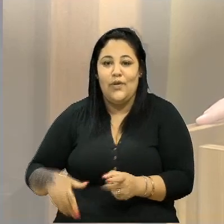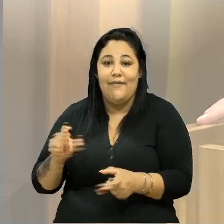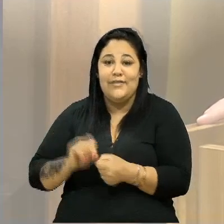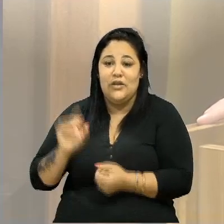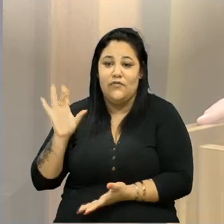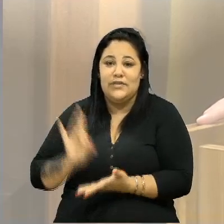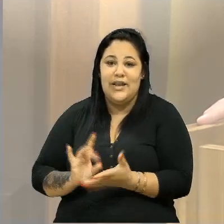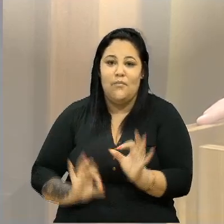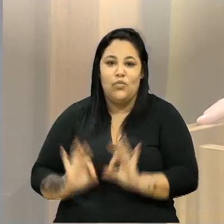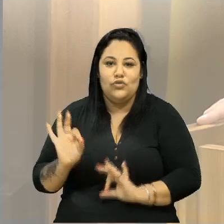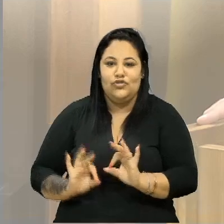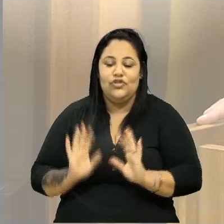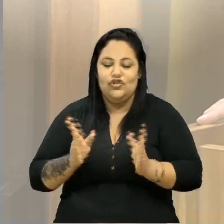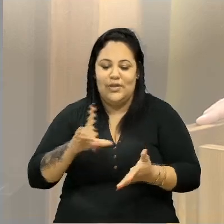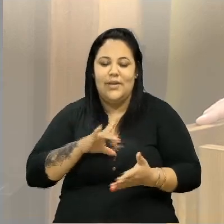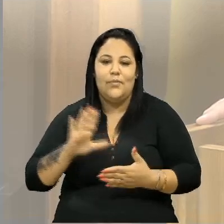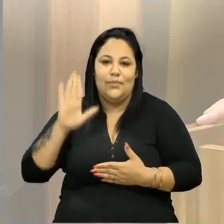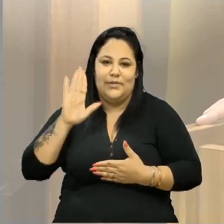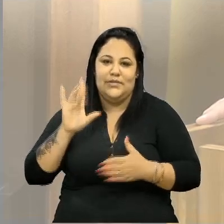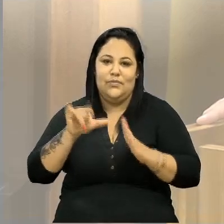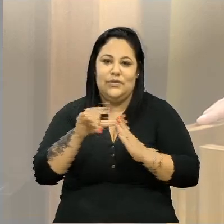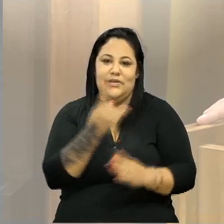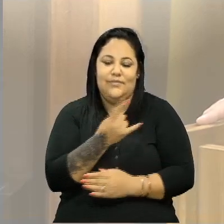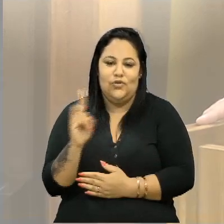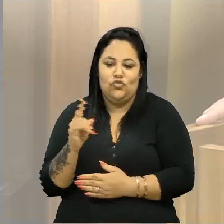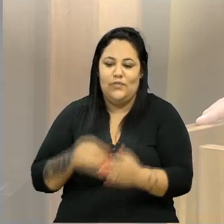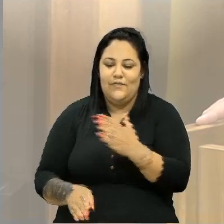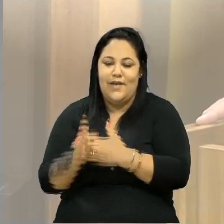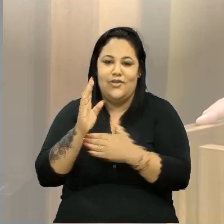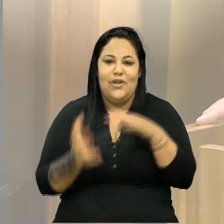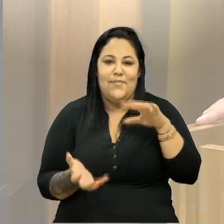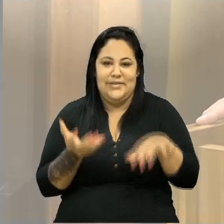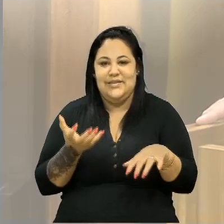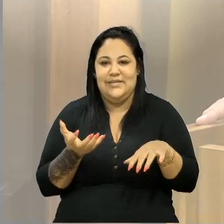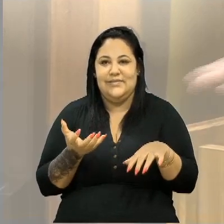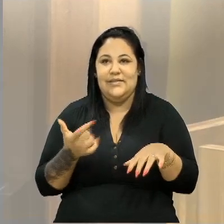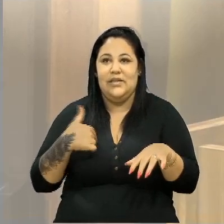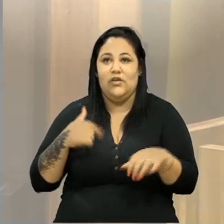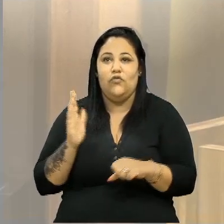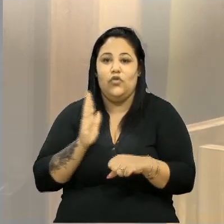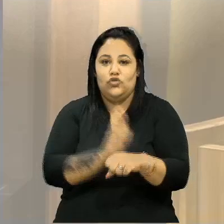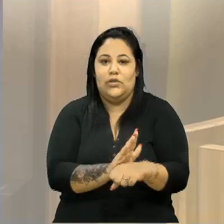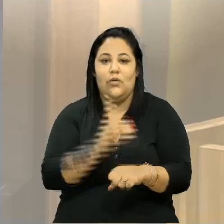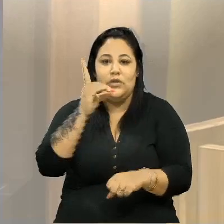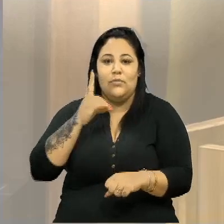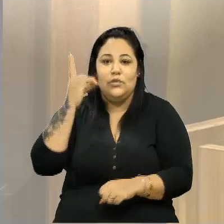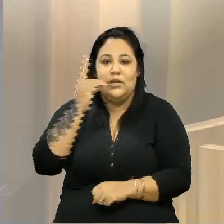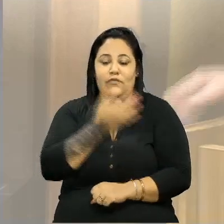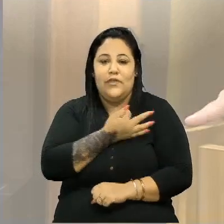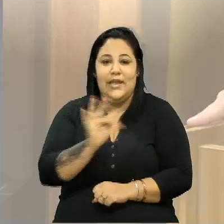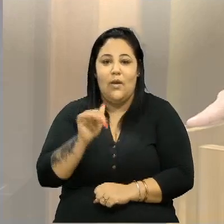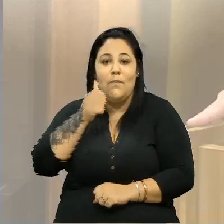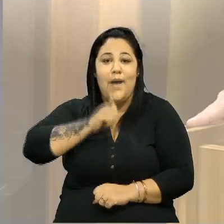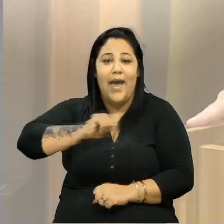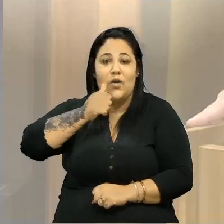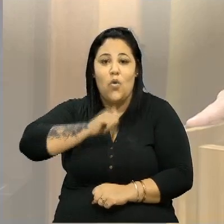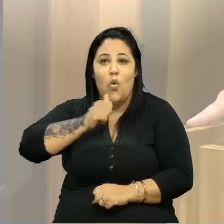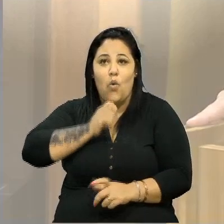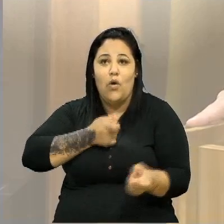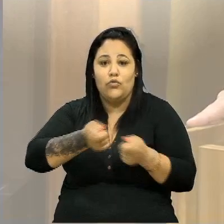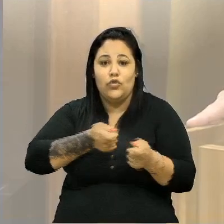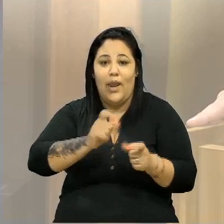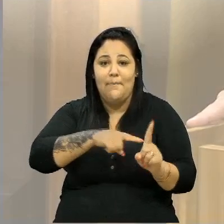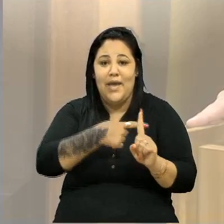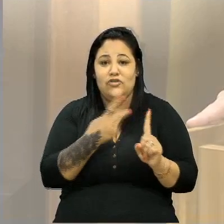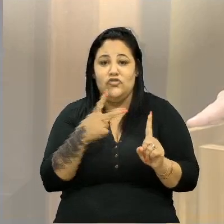e já tenho a promessa, depois da minha última viagem a Brasília, que eu vou ajudar o deputado federal Marcon a gerenciar mais de 20